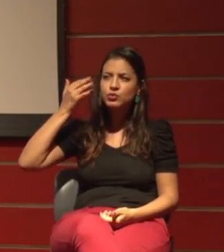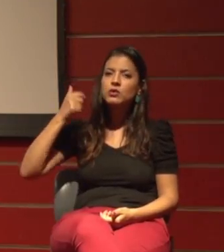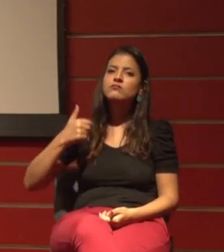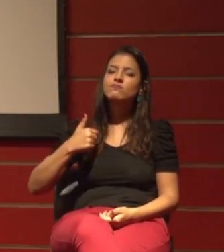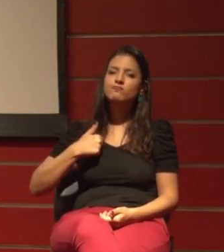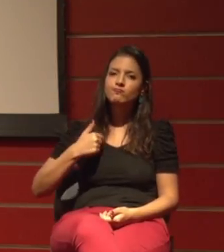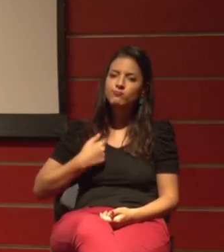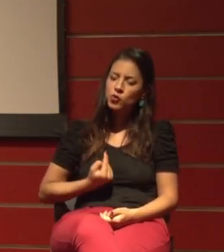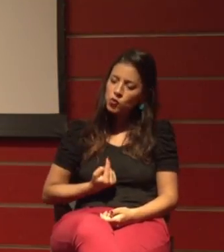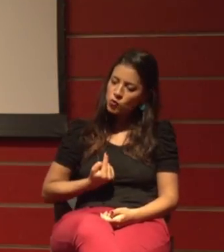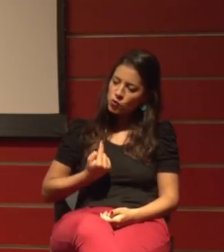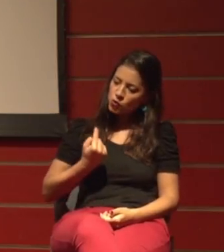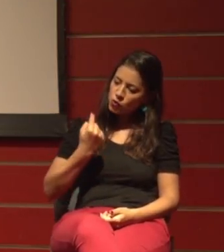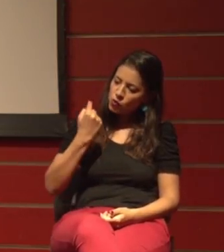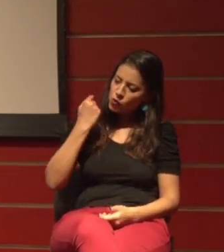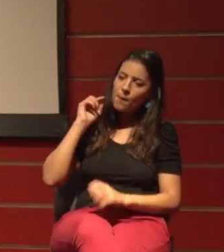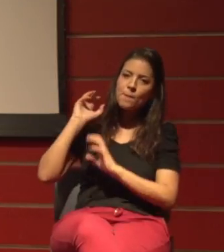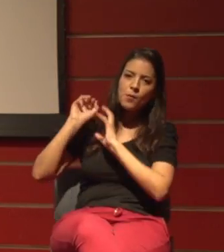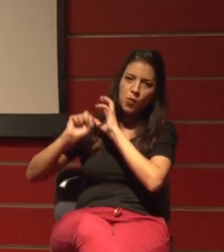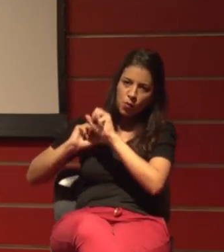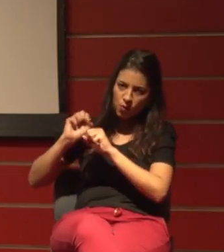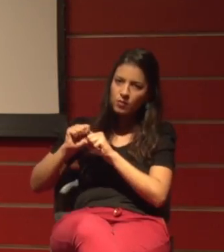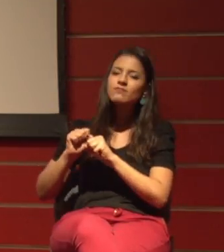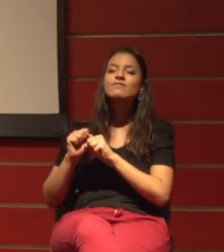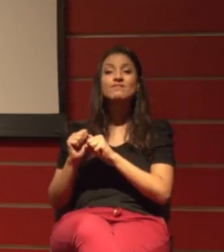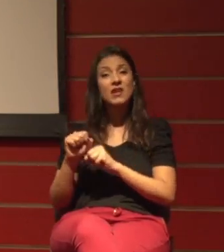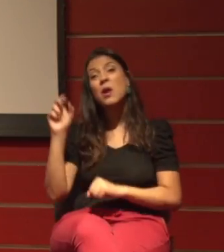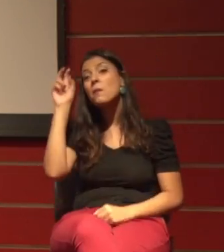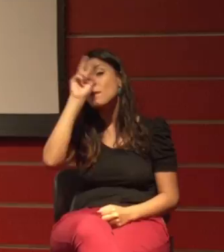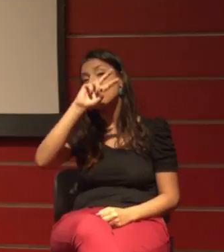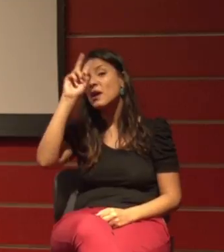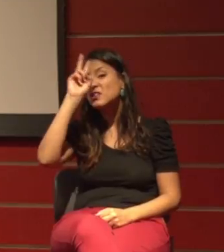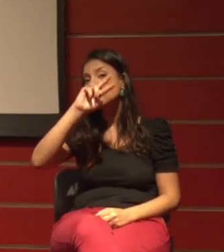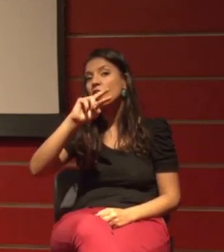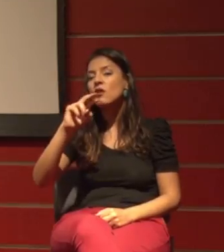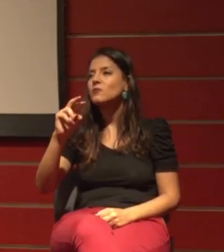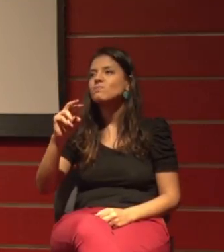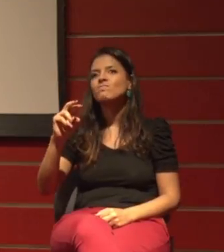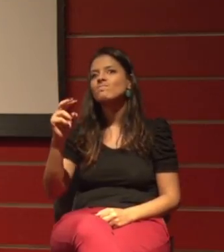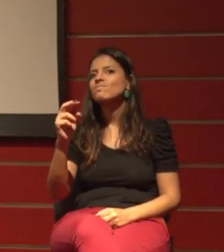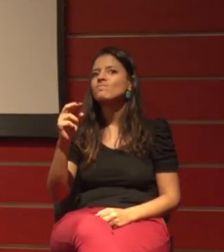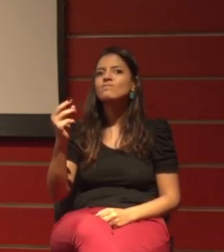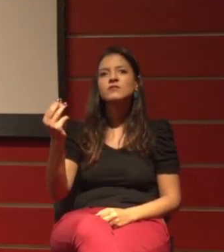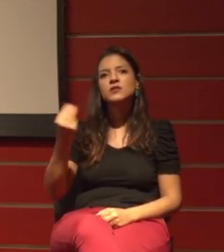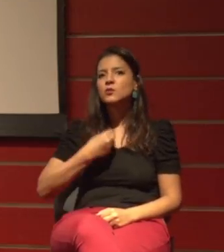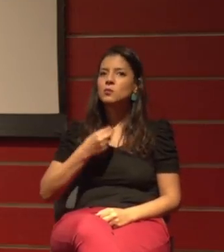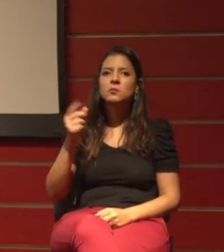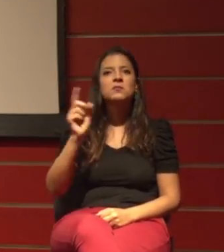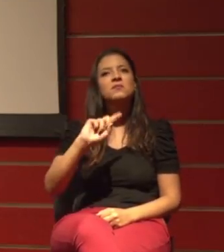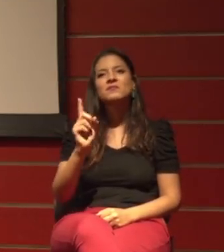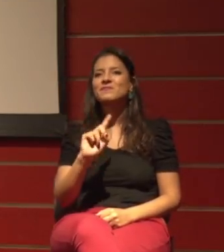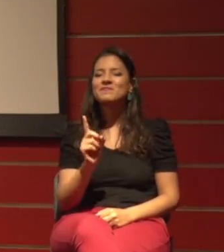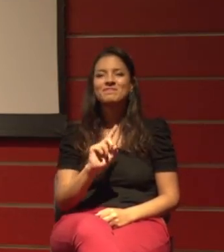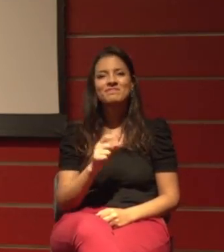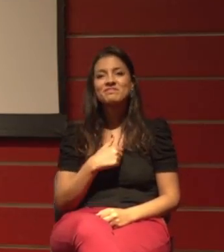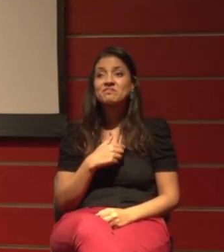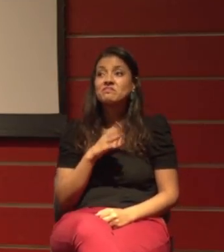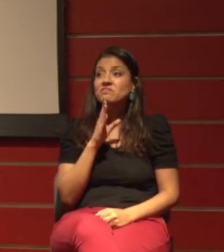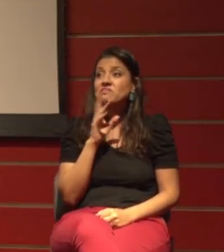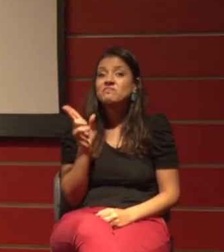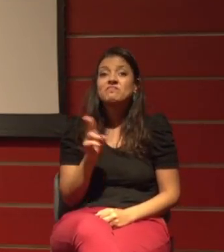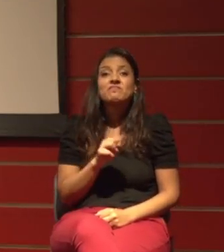busca eh de uma história que me foi negada de uma história que eu não conhecia e foi Principalmente um